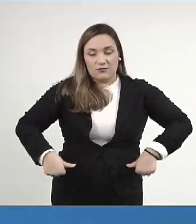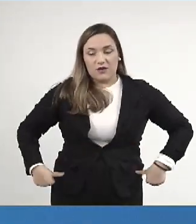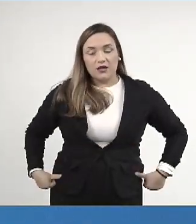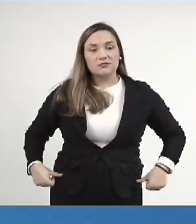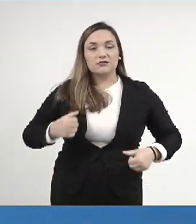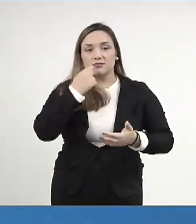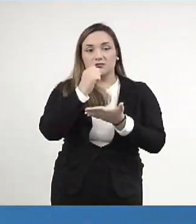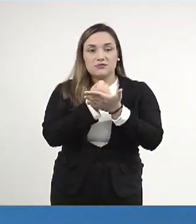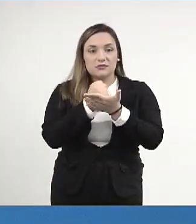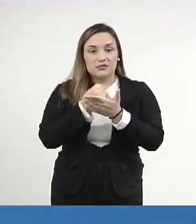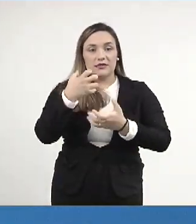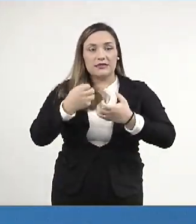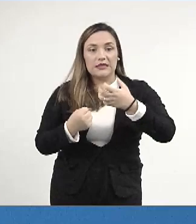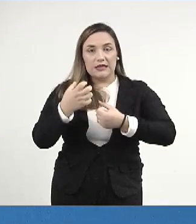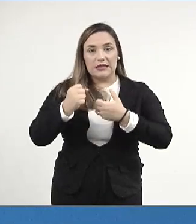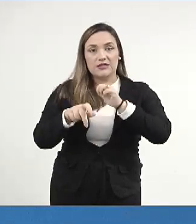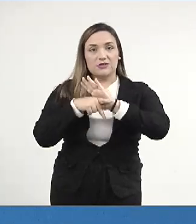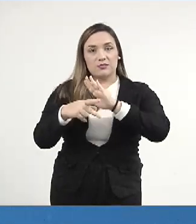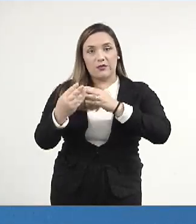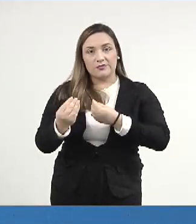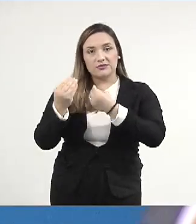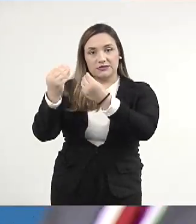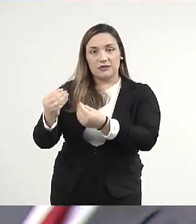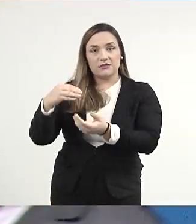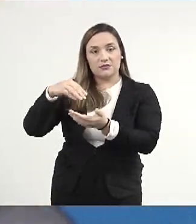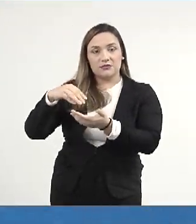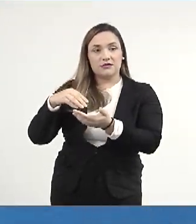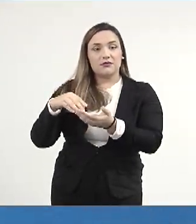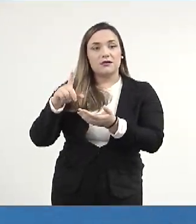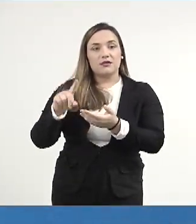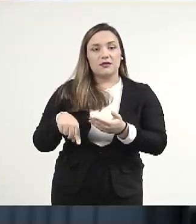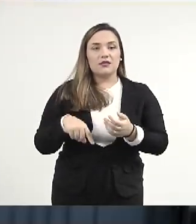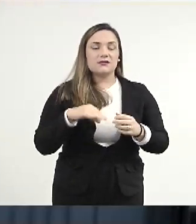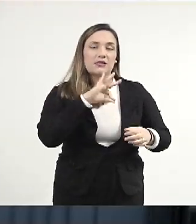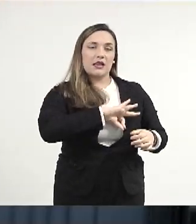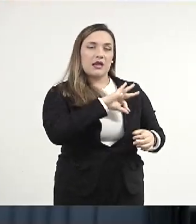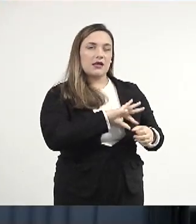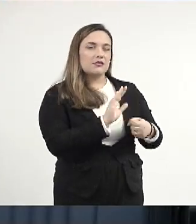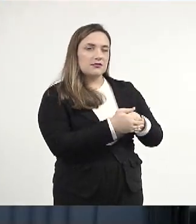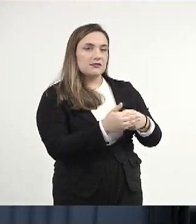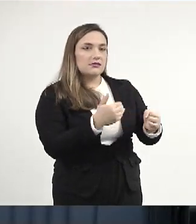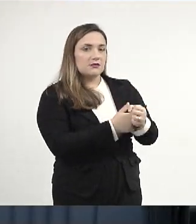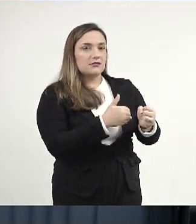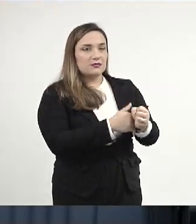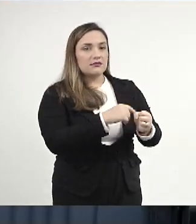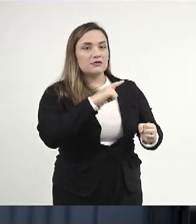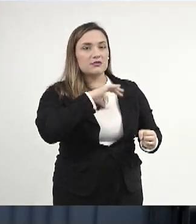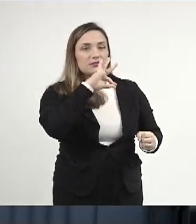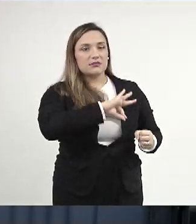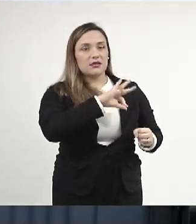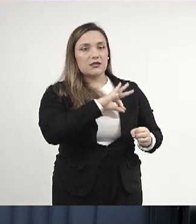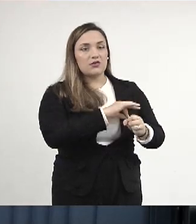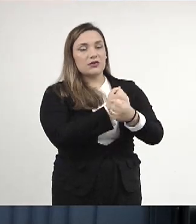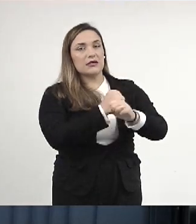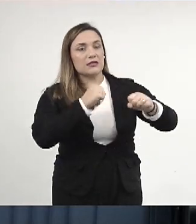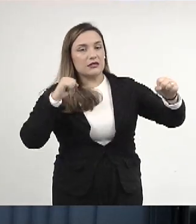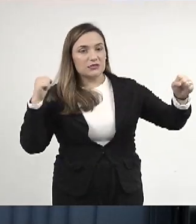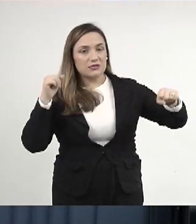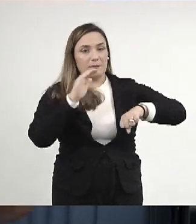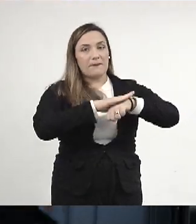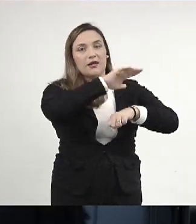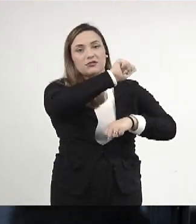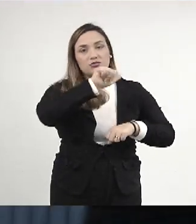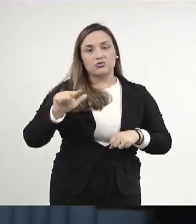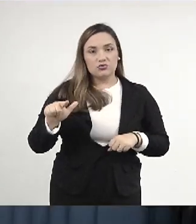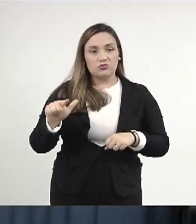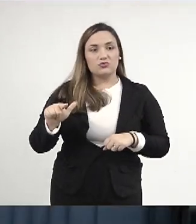medicamento, de leite para os filhos de vocês, indo para a folha secreta de pessoas que estão recebendo super salários, acima do que